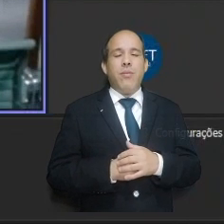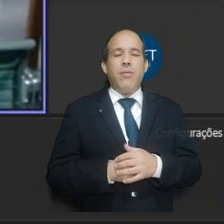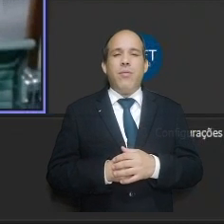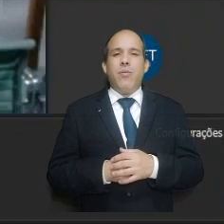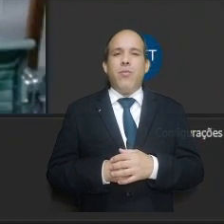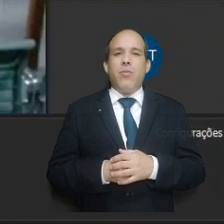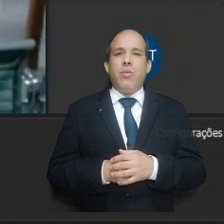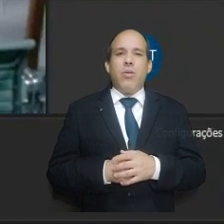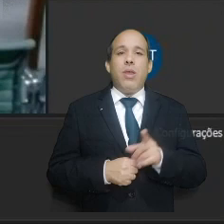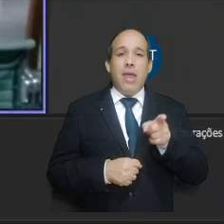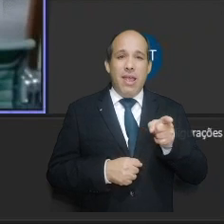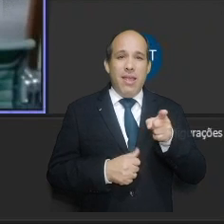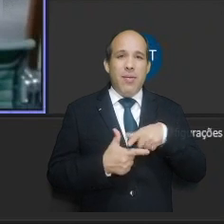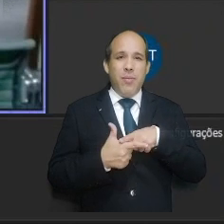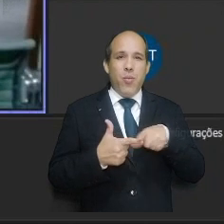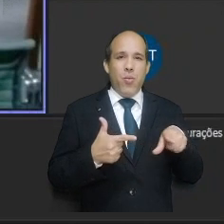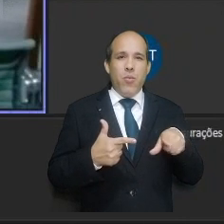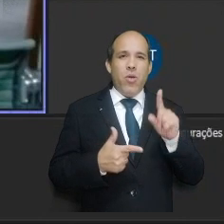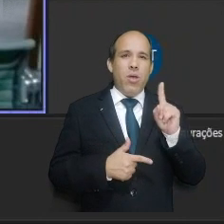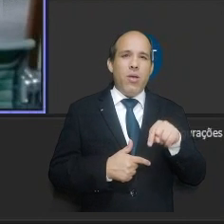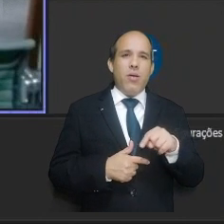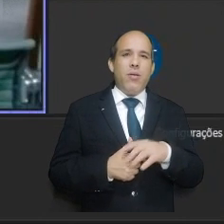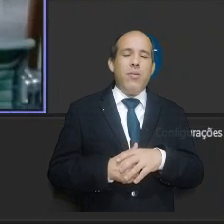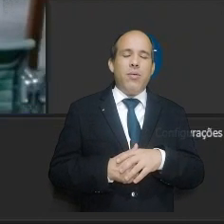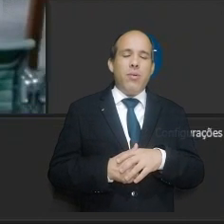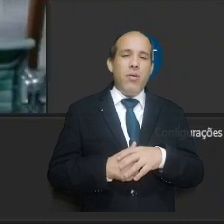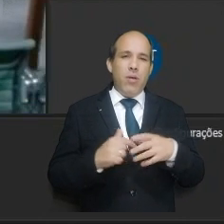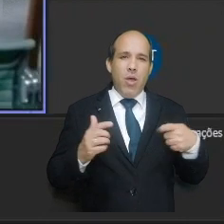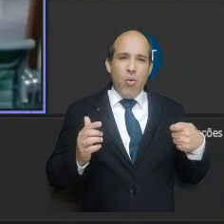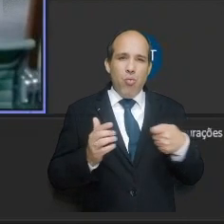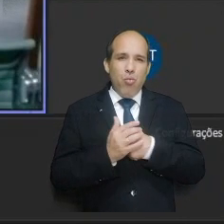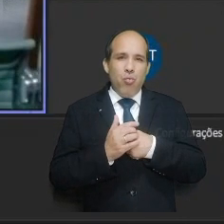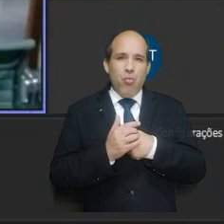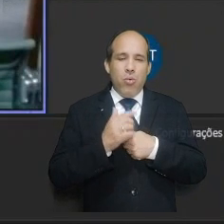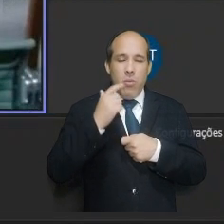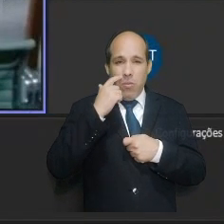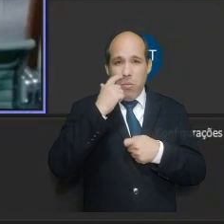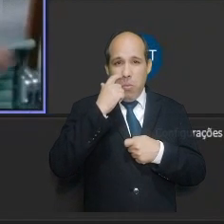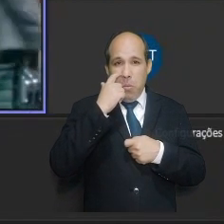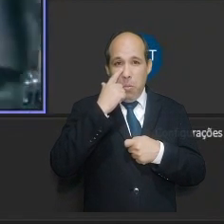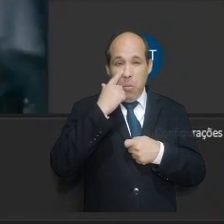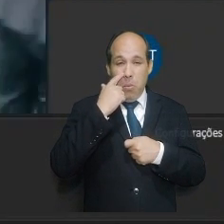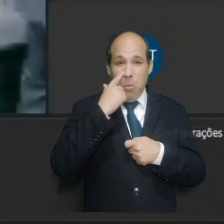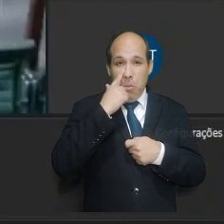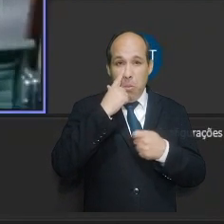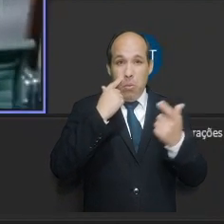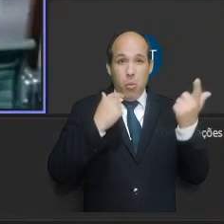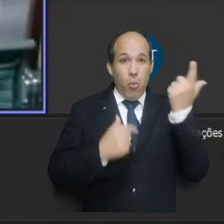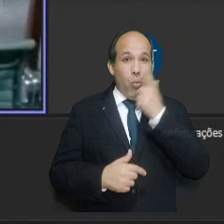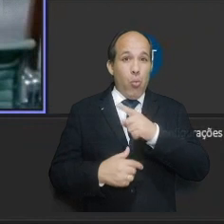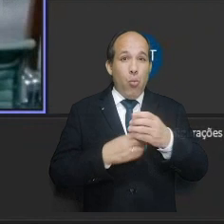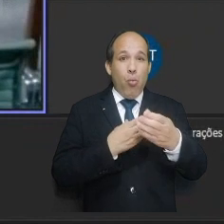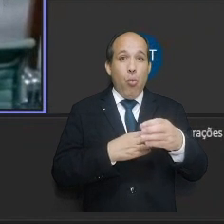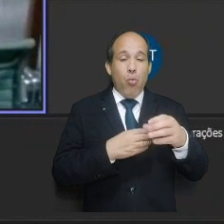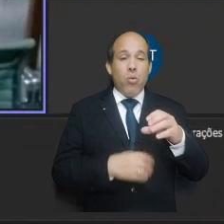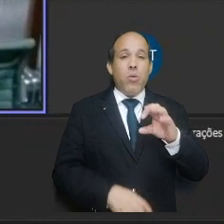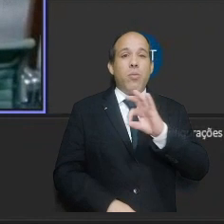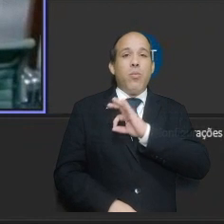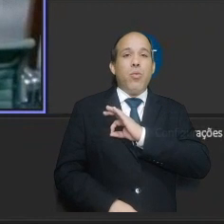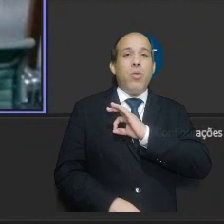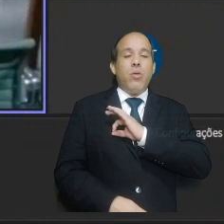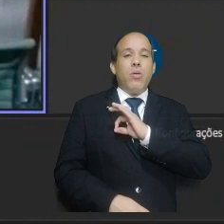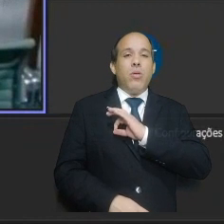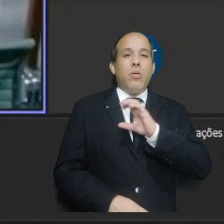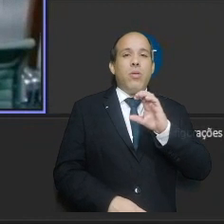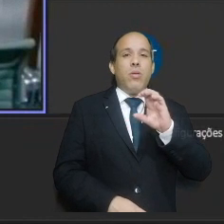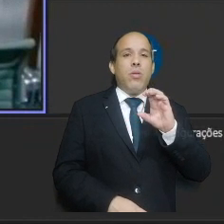Acó. No presente caso, a autora ela obteve êxito no